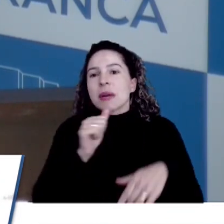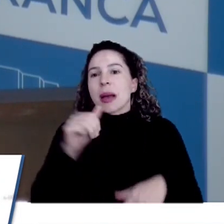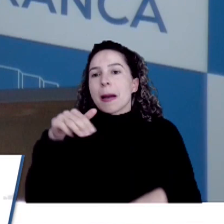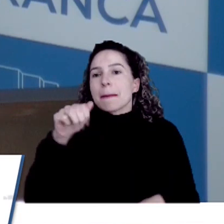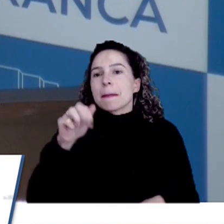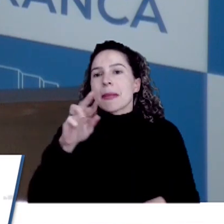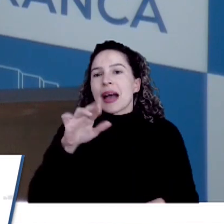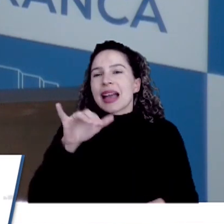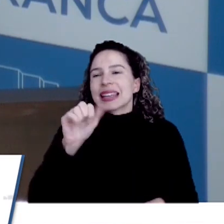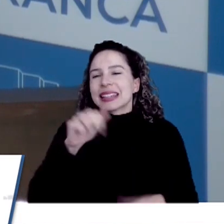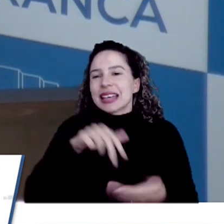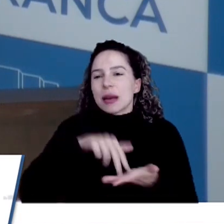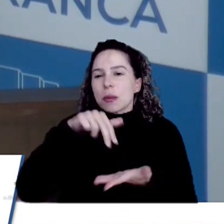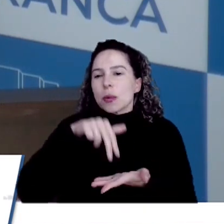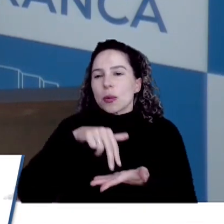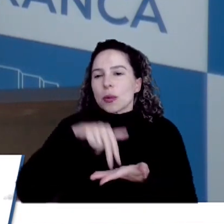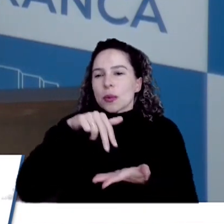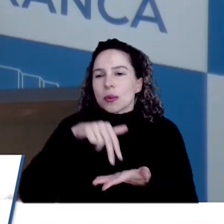Pulinho.